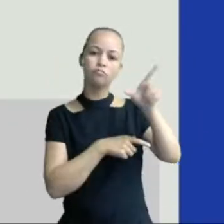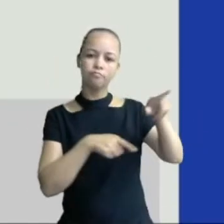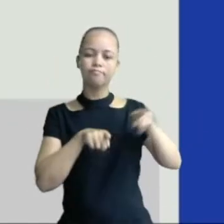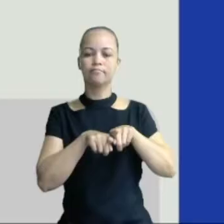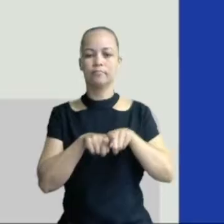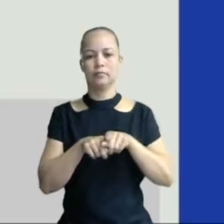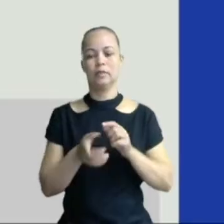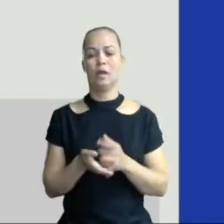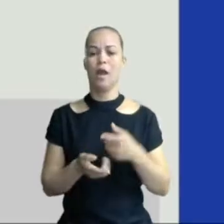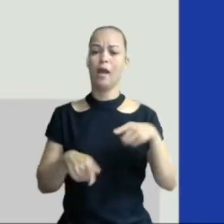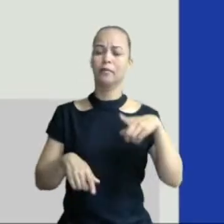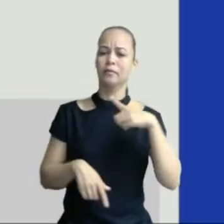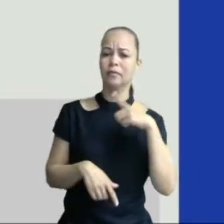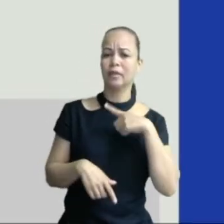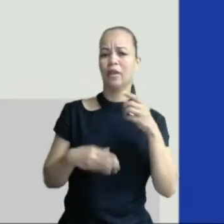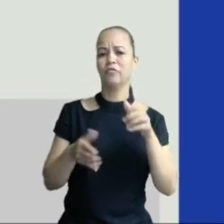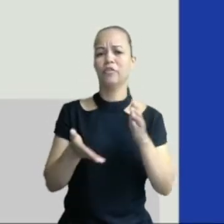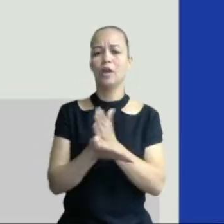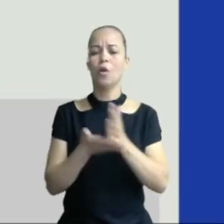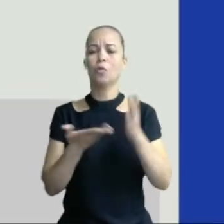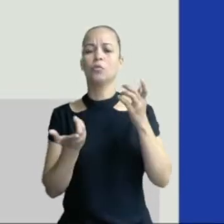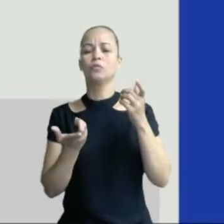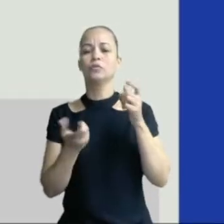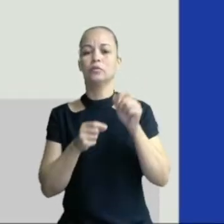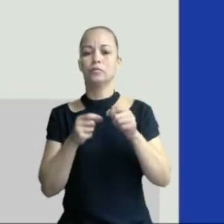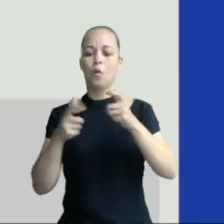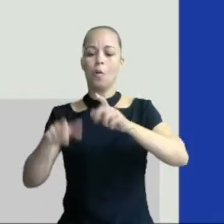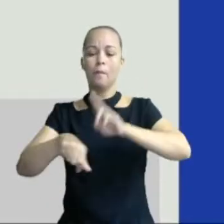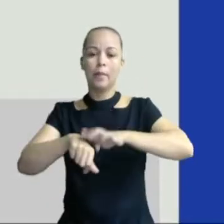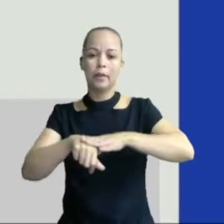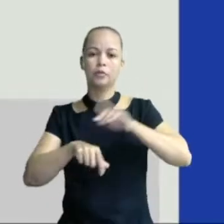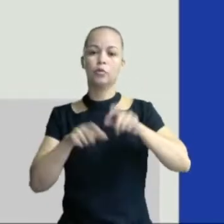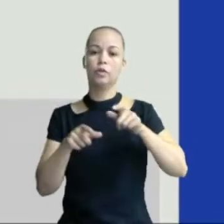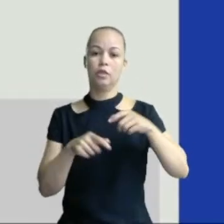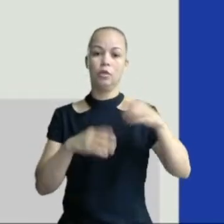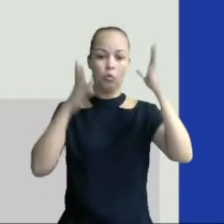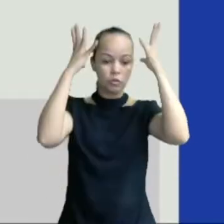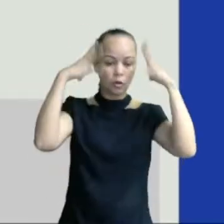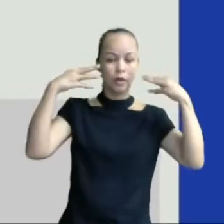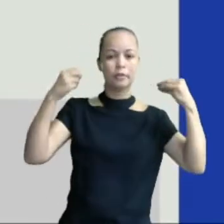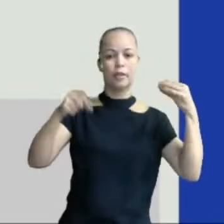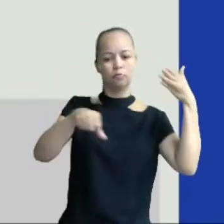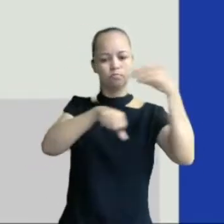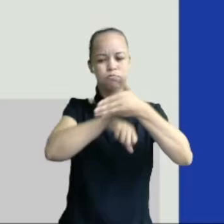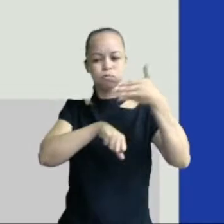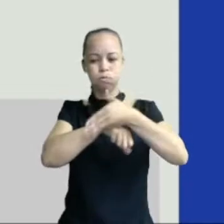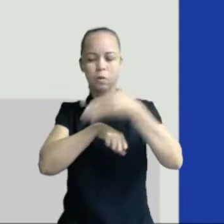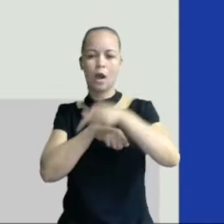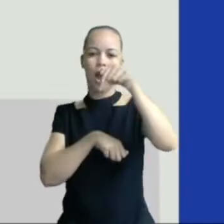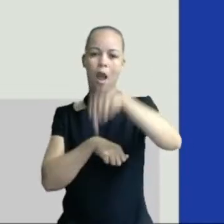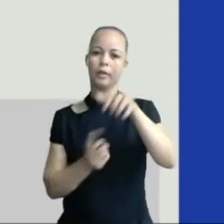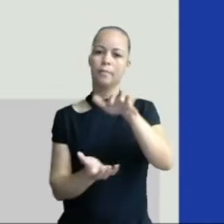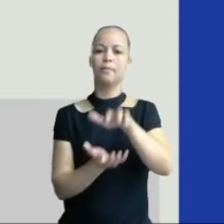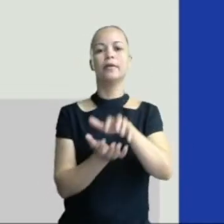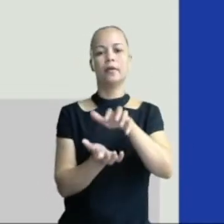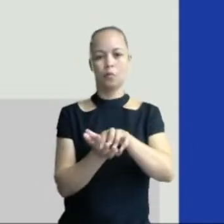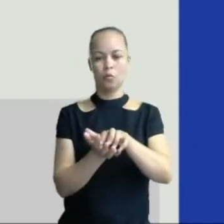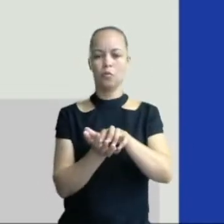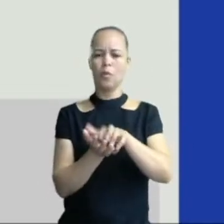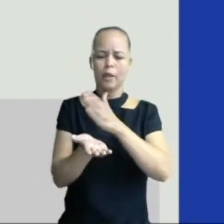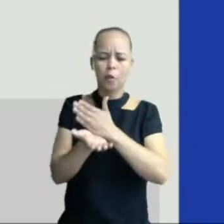história que os holandeses invadiram Pernambuco, certo? E começou aqui, ó, a governar